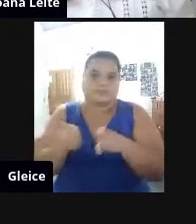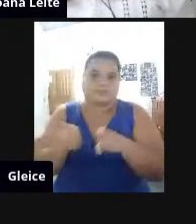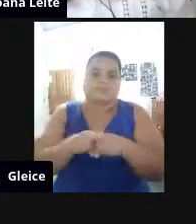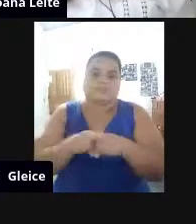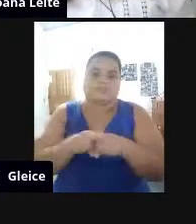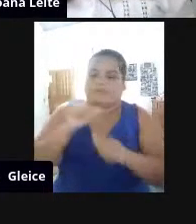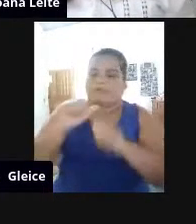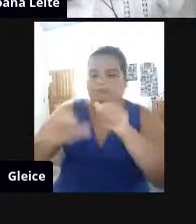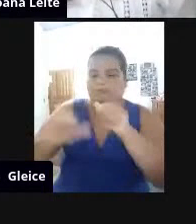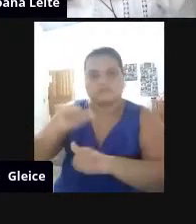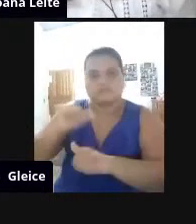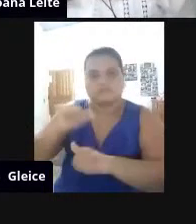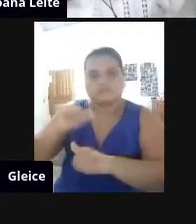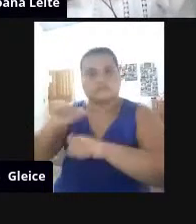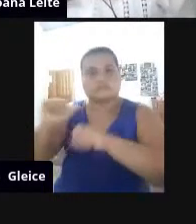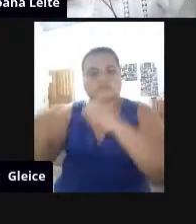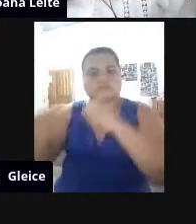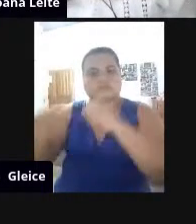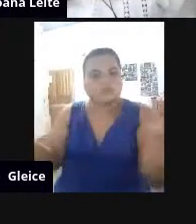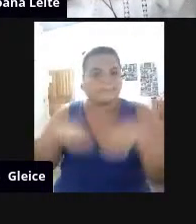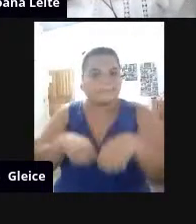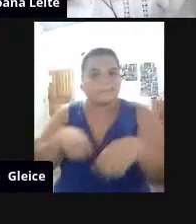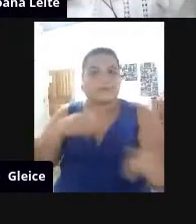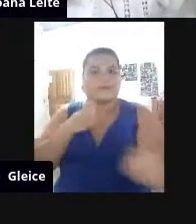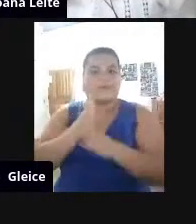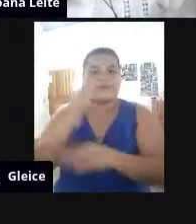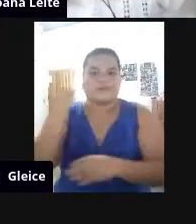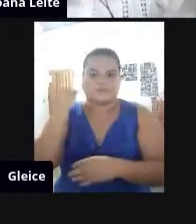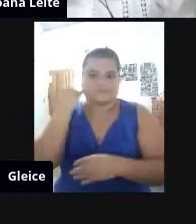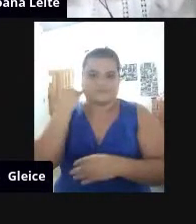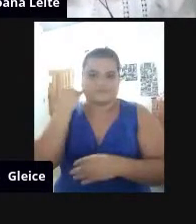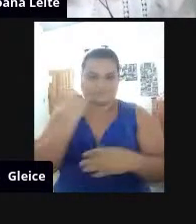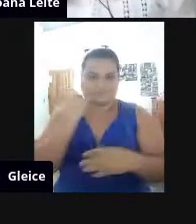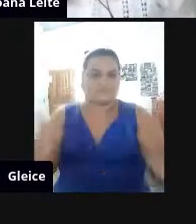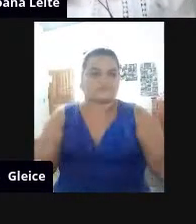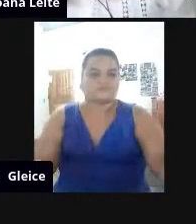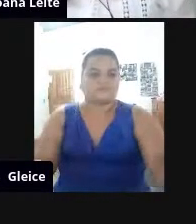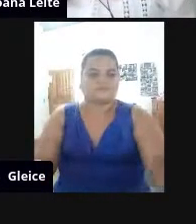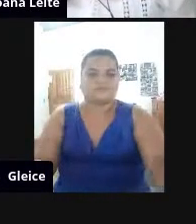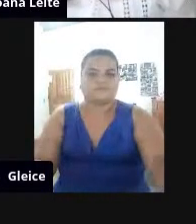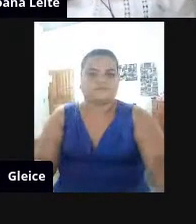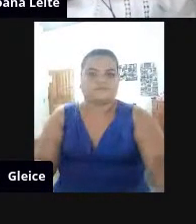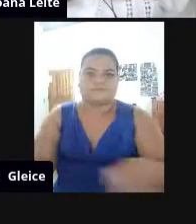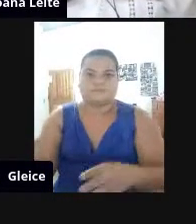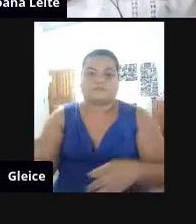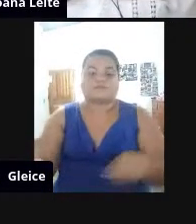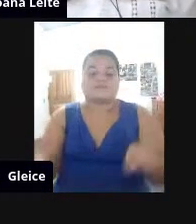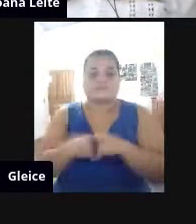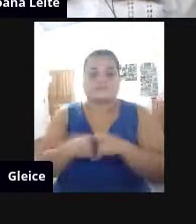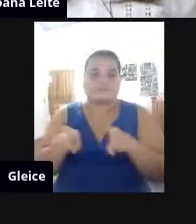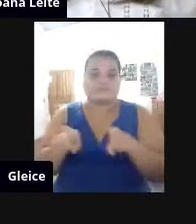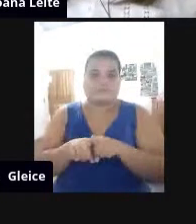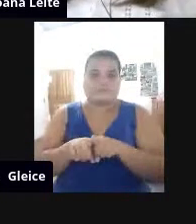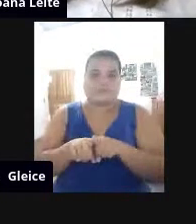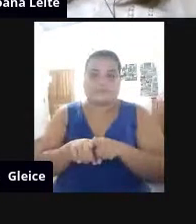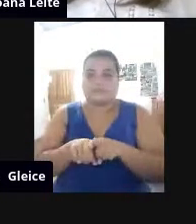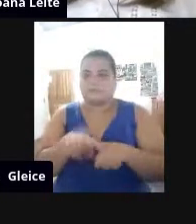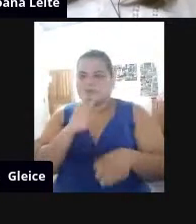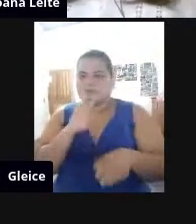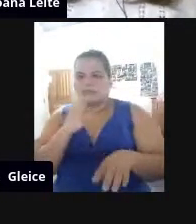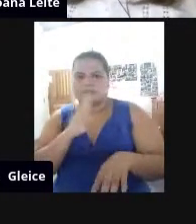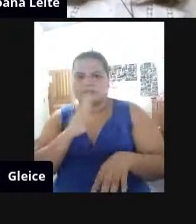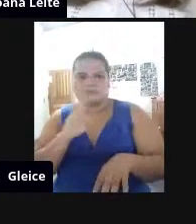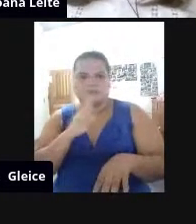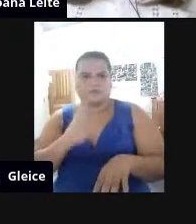da dieta associado a esses comportamentos autísticos. E ele destaca aqui no estudo também que não foi relatado eventos adversos associados